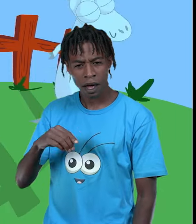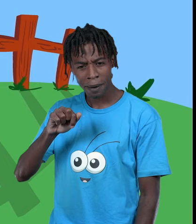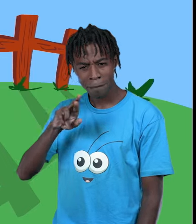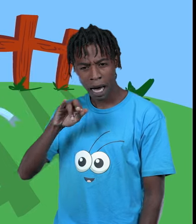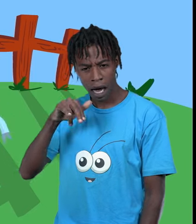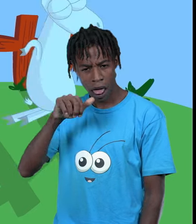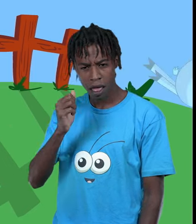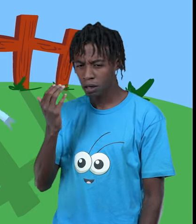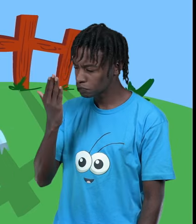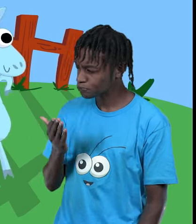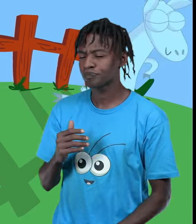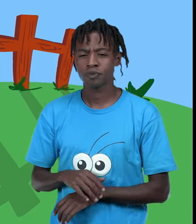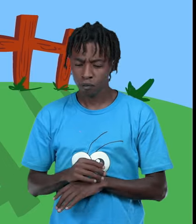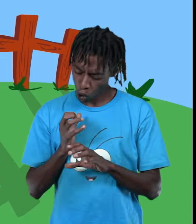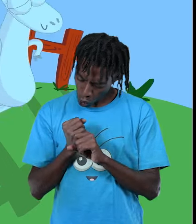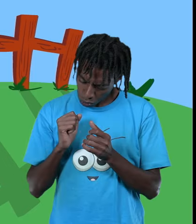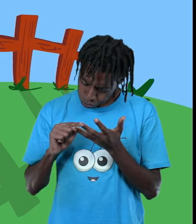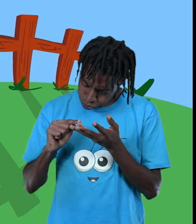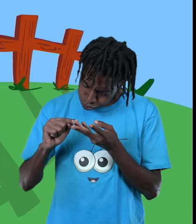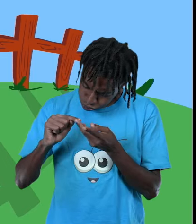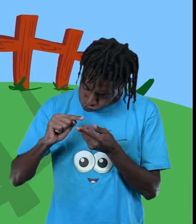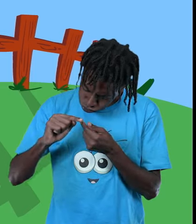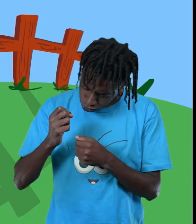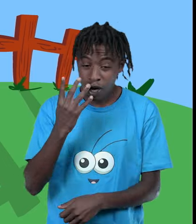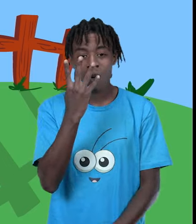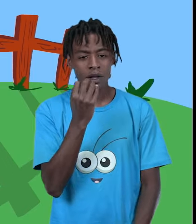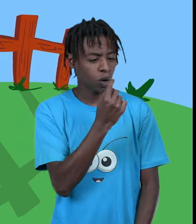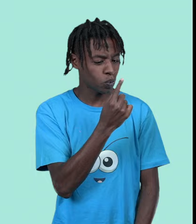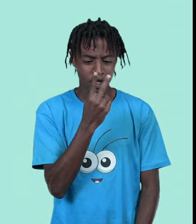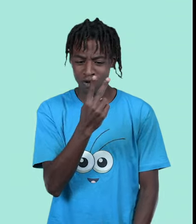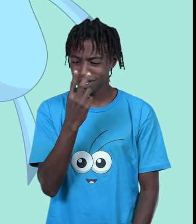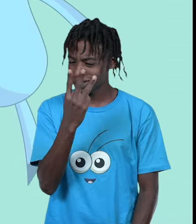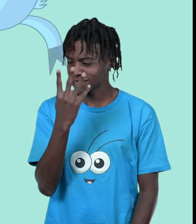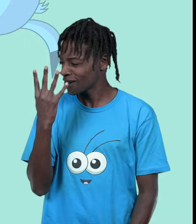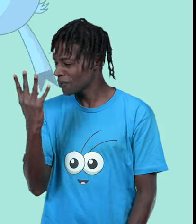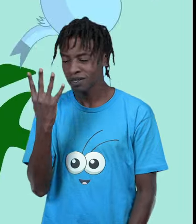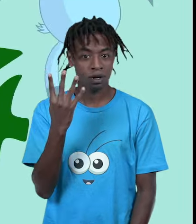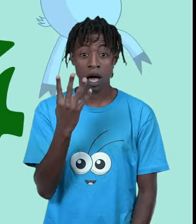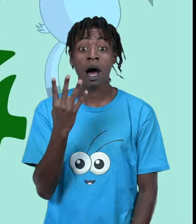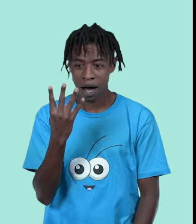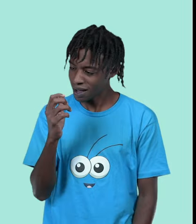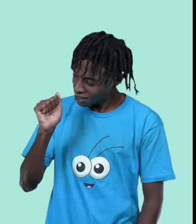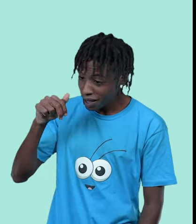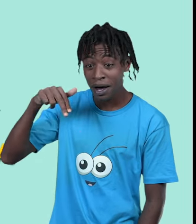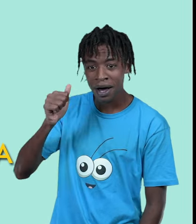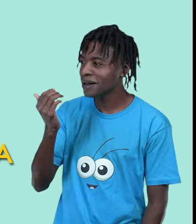Mariana Conta quatro Mariana Conta quatro É uma Dois É